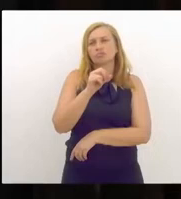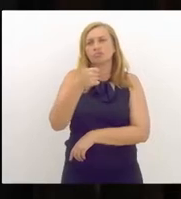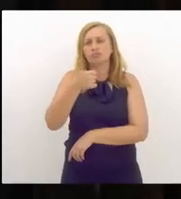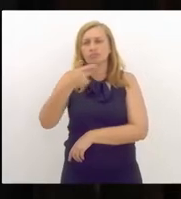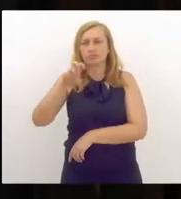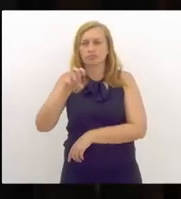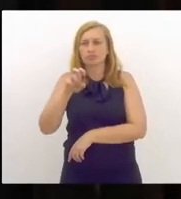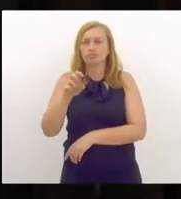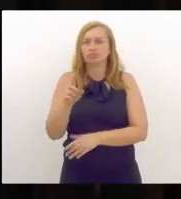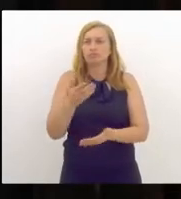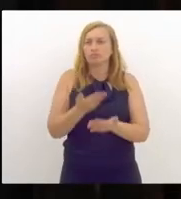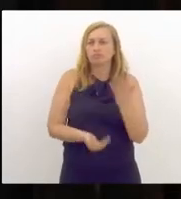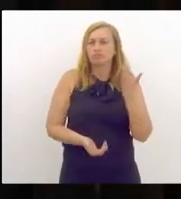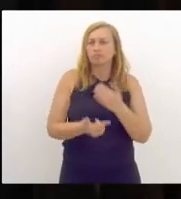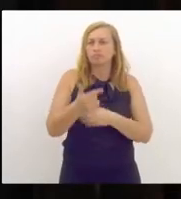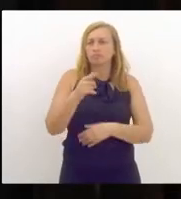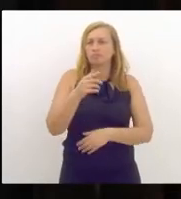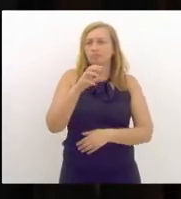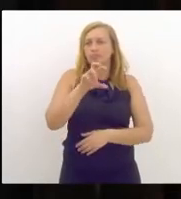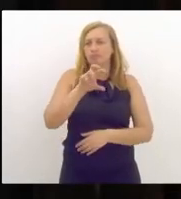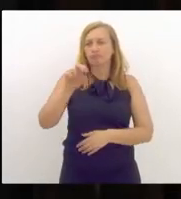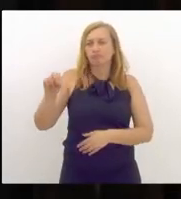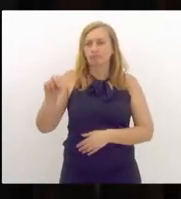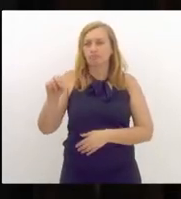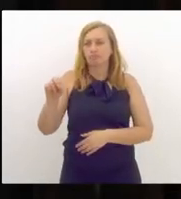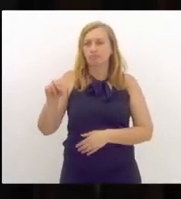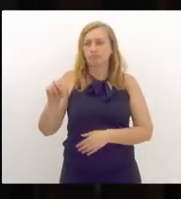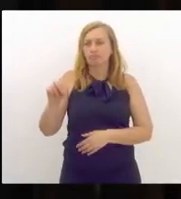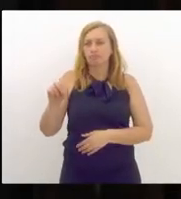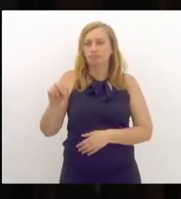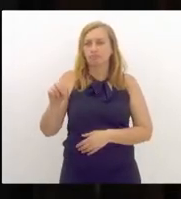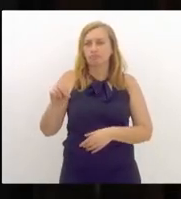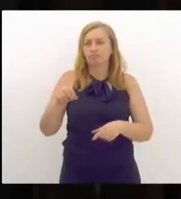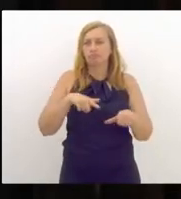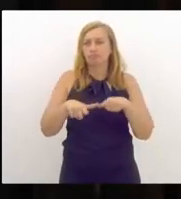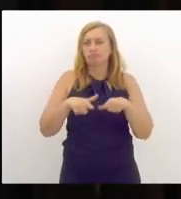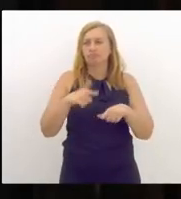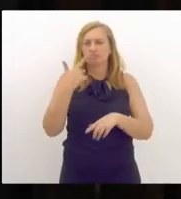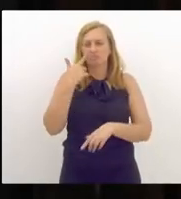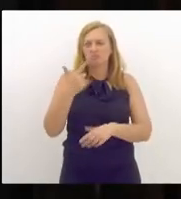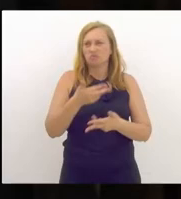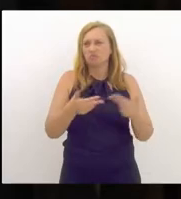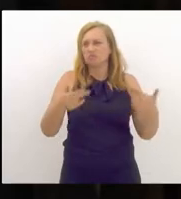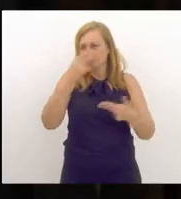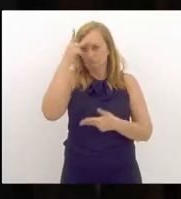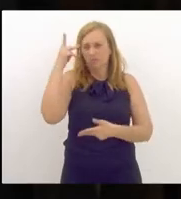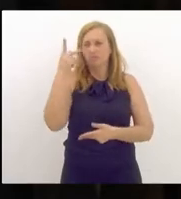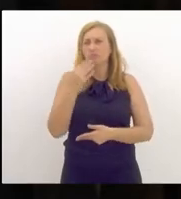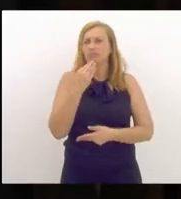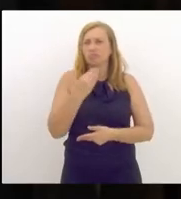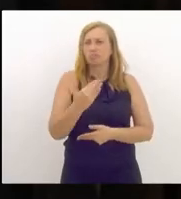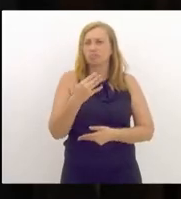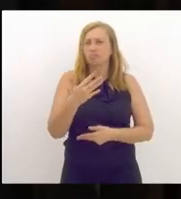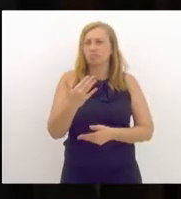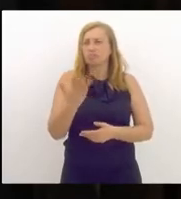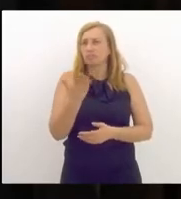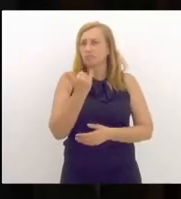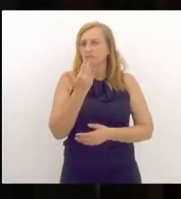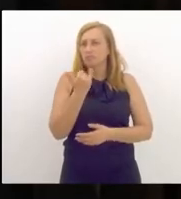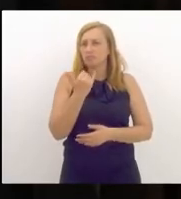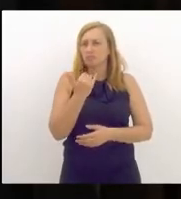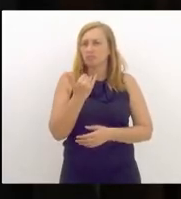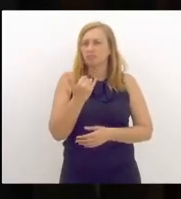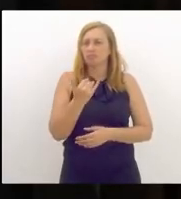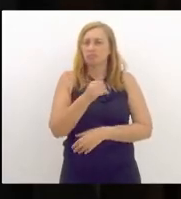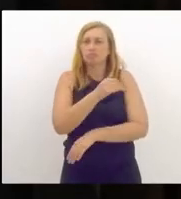perdemos meio milhão de emprego meio Milhão eu nunca vi tanta gente pedindo comida nas ruas do Rio de Janeiro sinceramente ontem mas